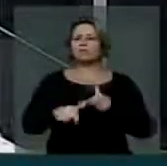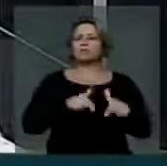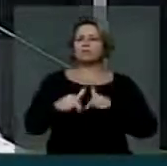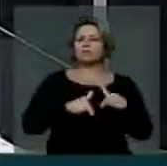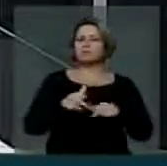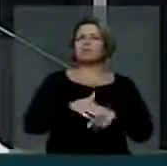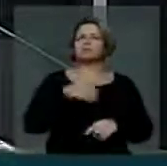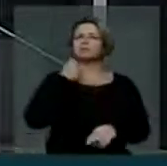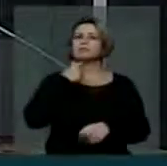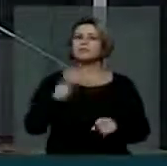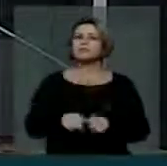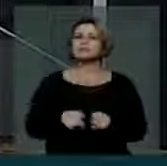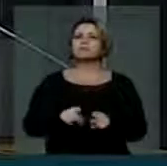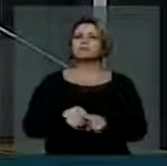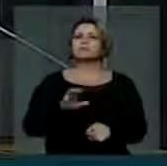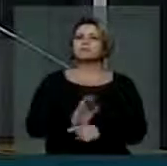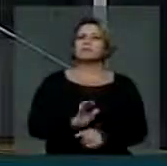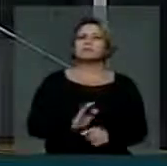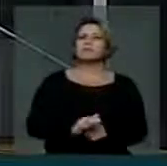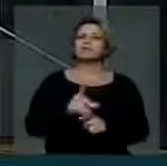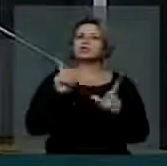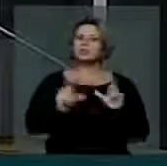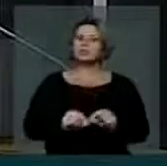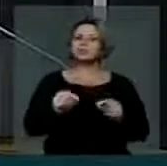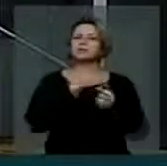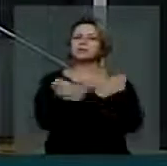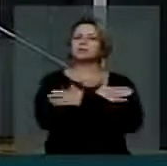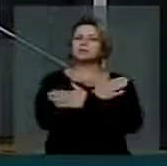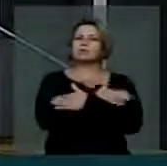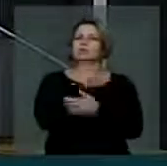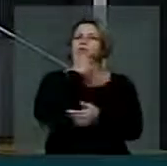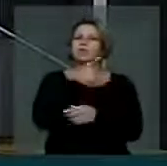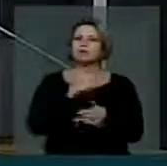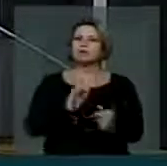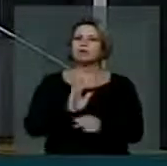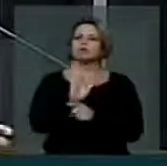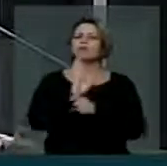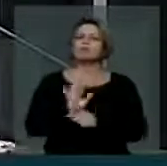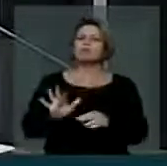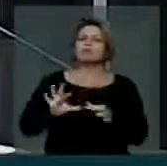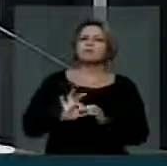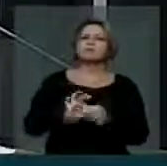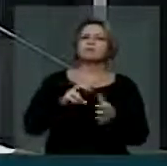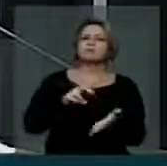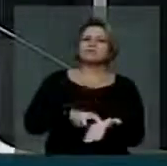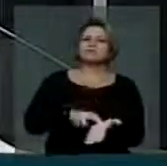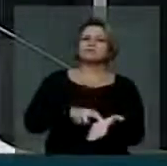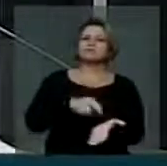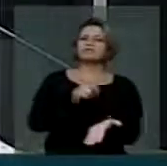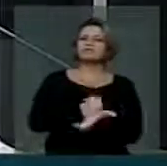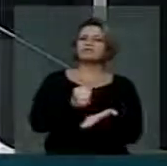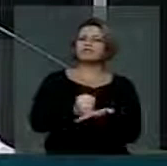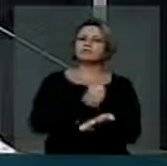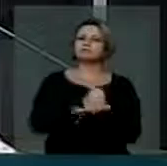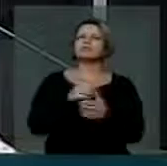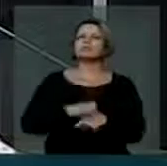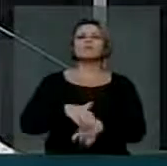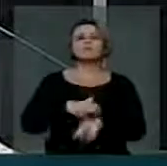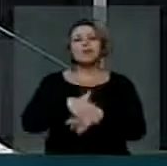trabalho com baixas taxas de desemprego e crescimento de vínculos formais com carteira